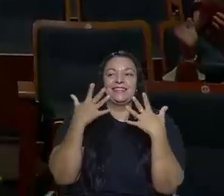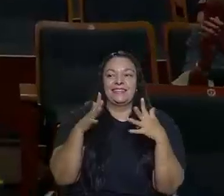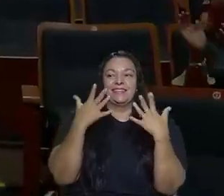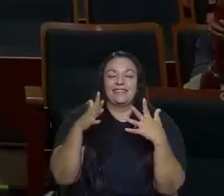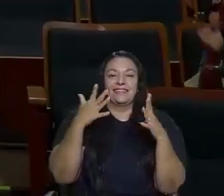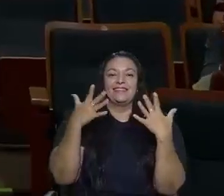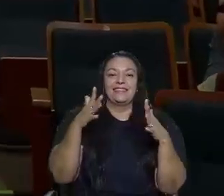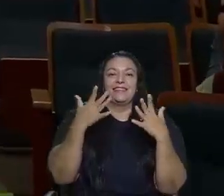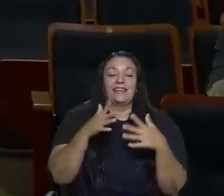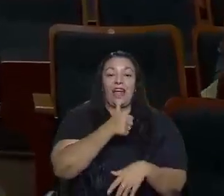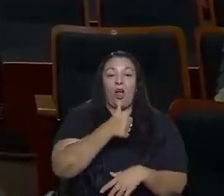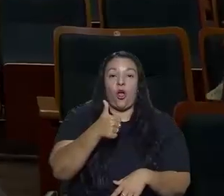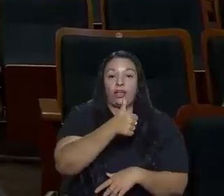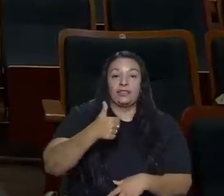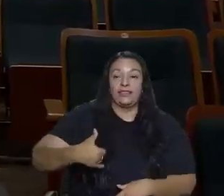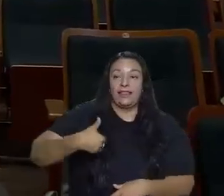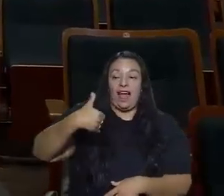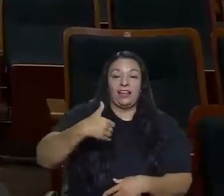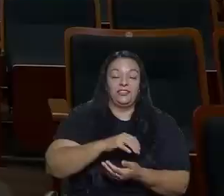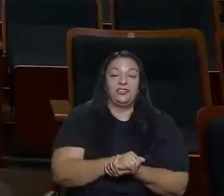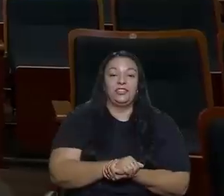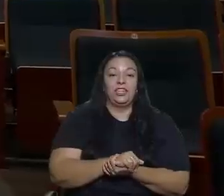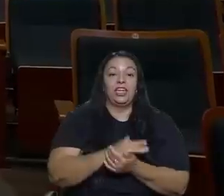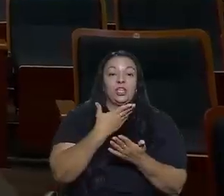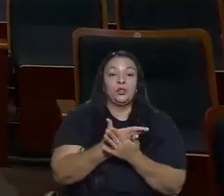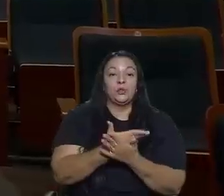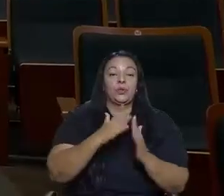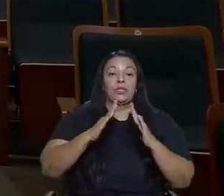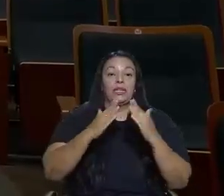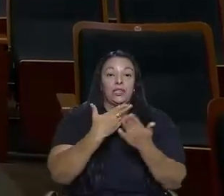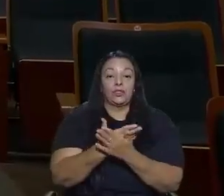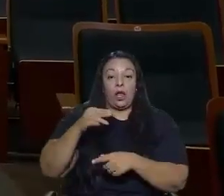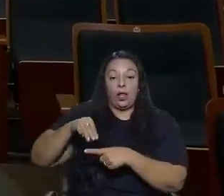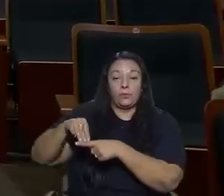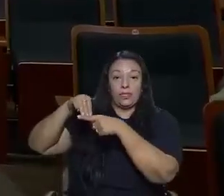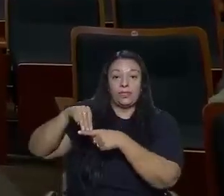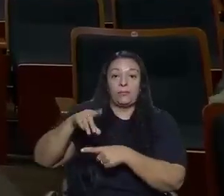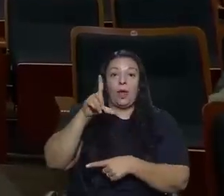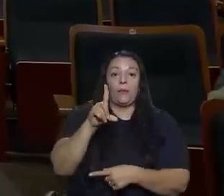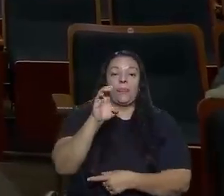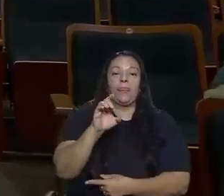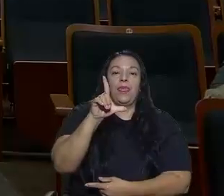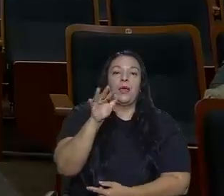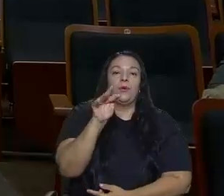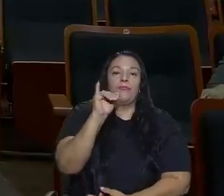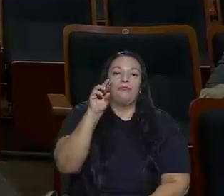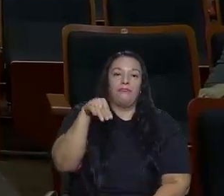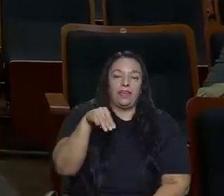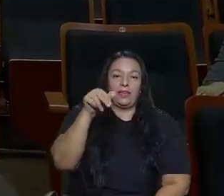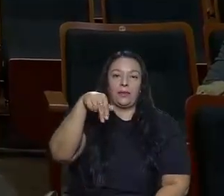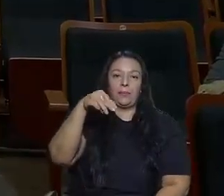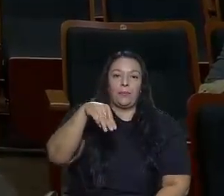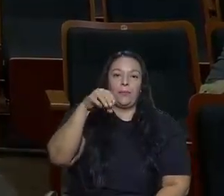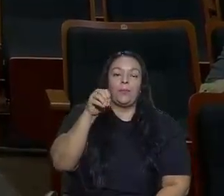A Ana Lu tem 11 anos. E ela estuda na Escola Municipal Delfim Moreira.